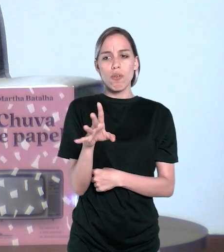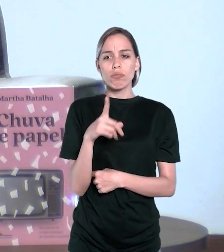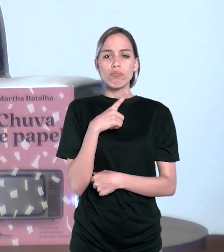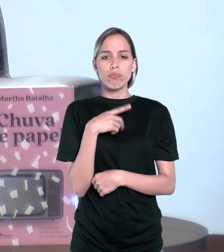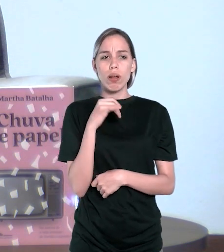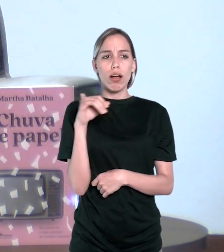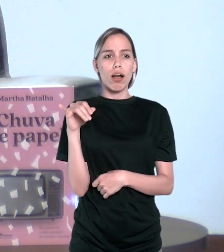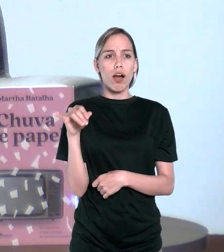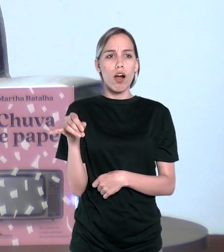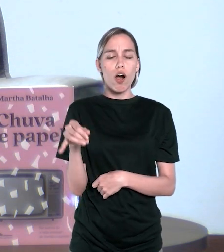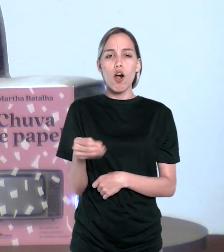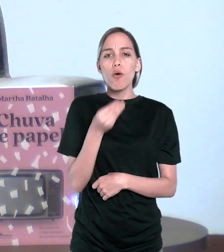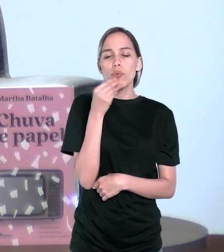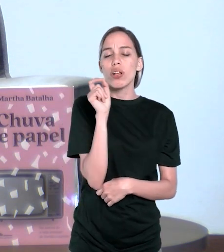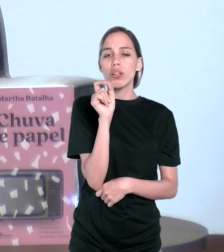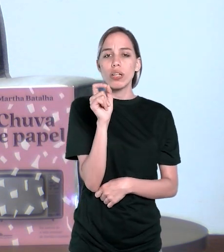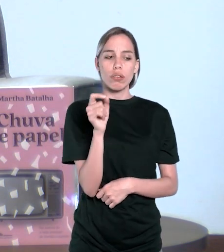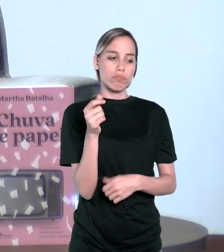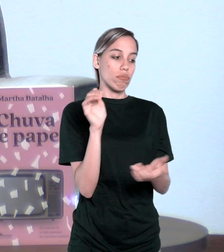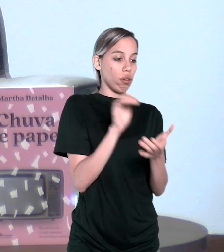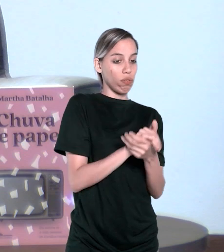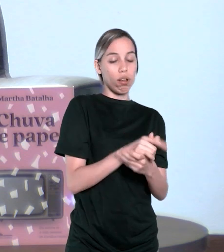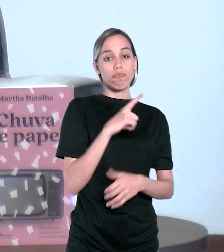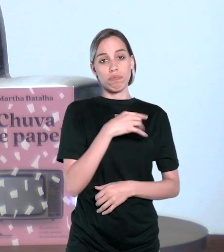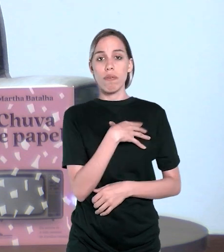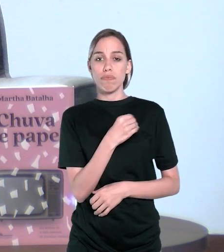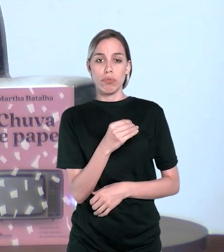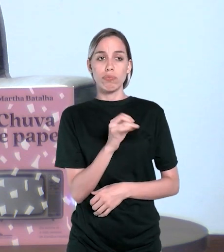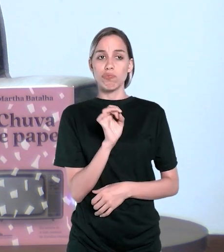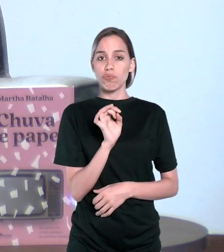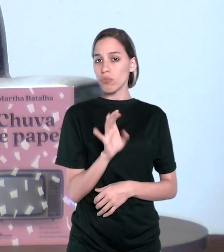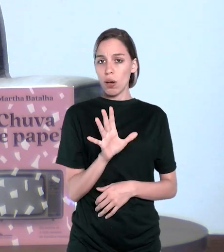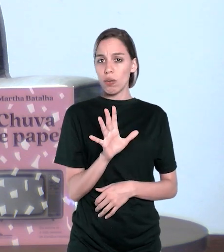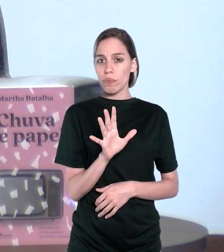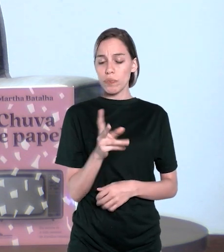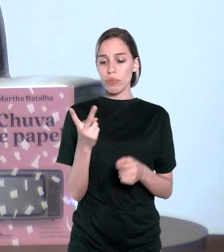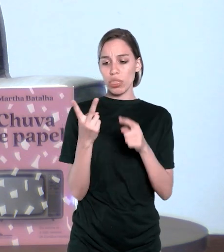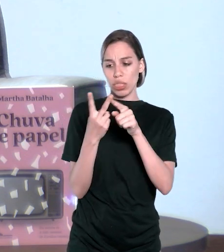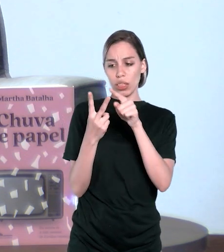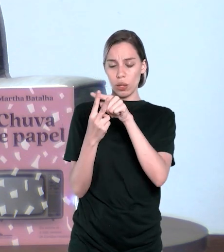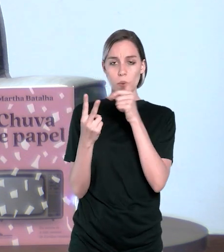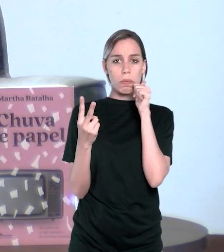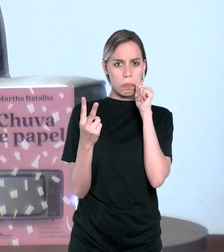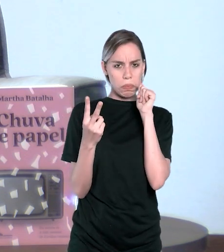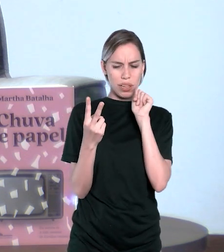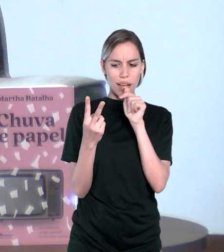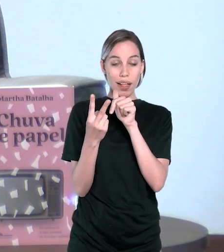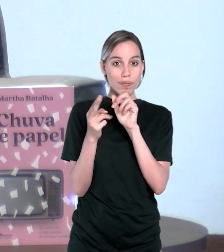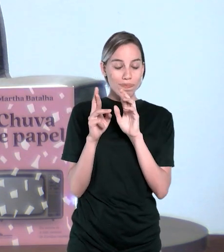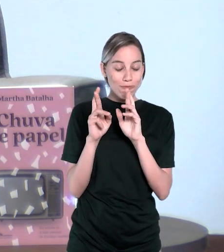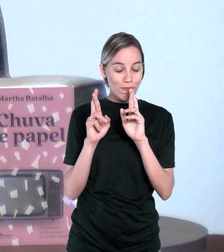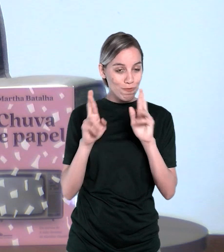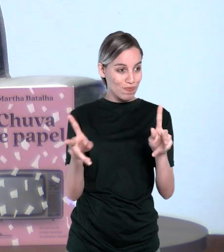Marta. Ter filhos e tudo mais. A Eurídice e a Guida são bem diferentes, né? E